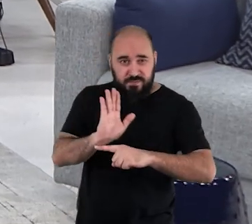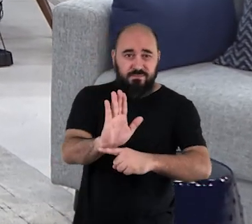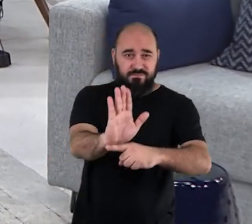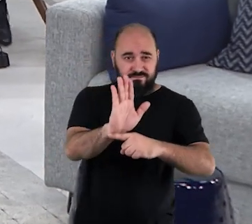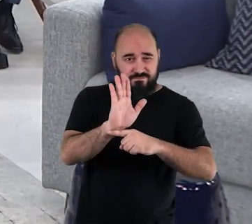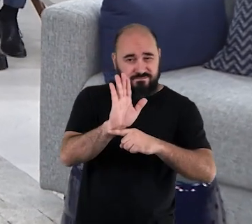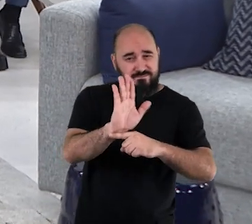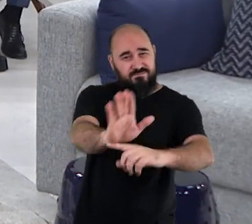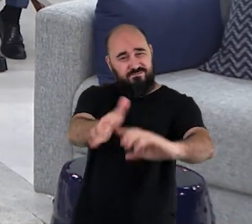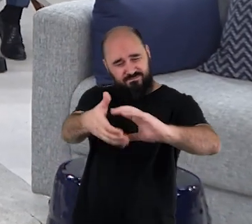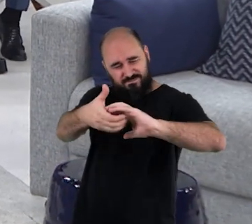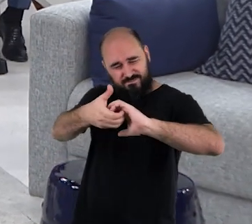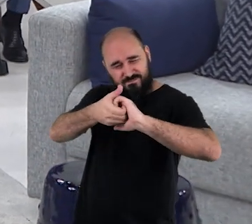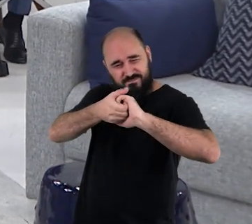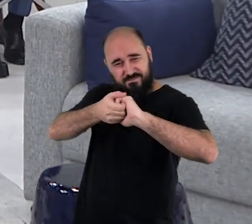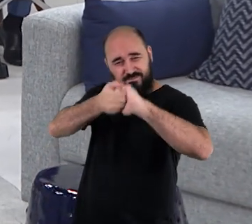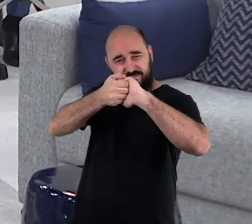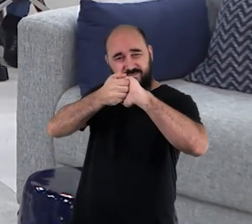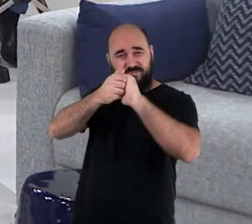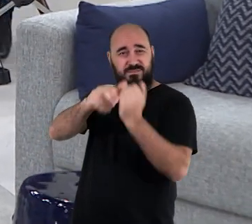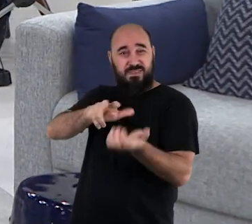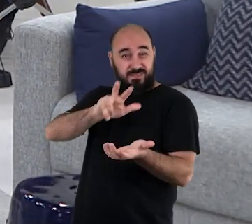querei, e o